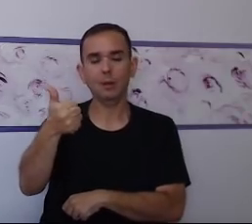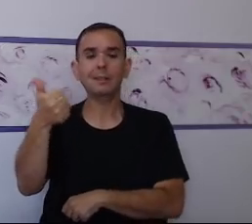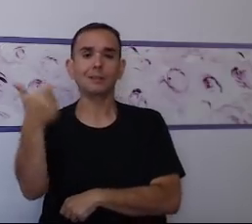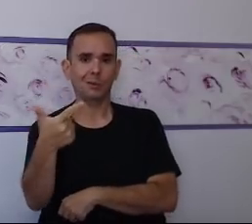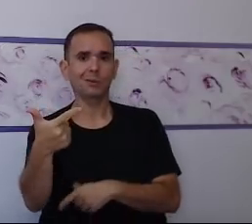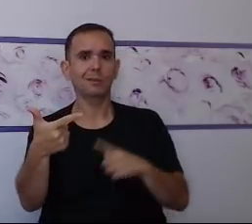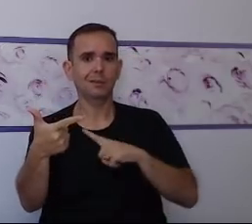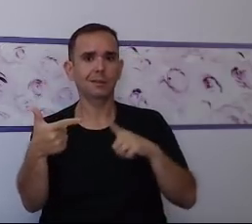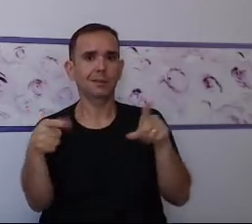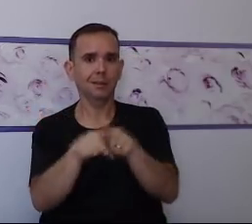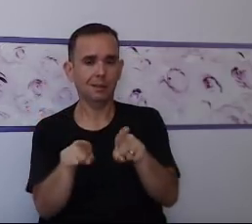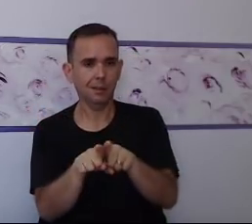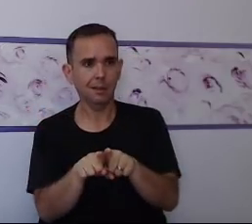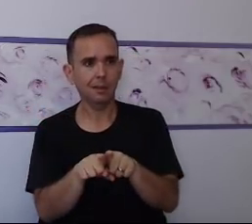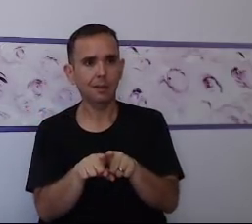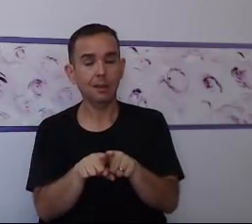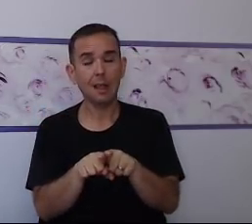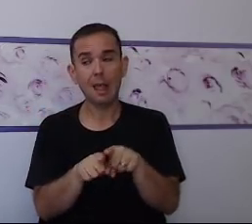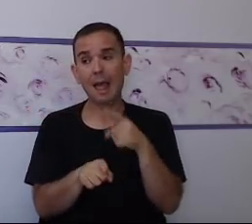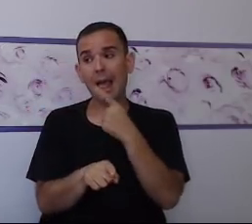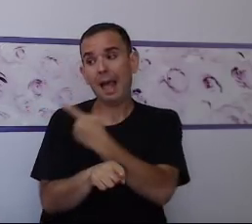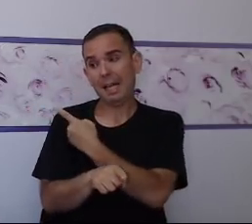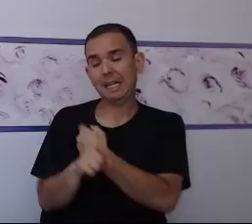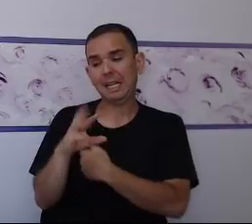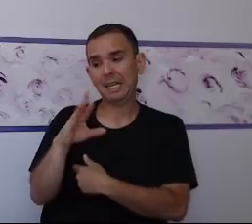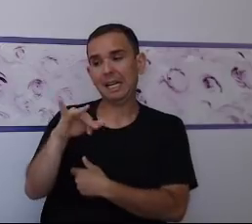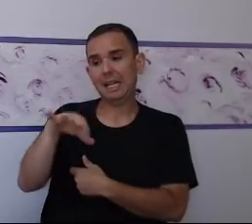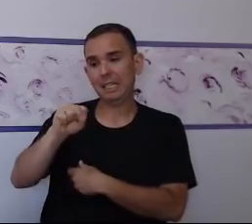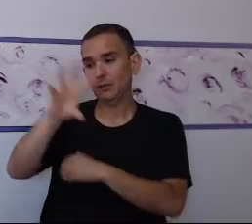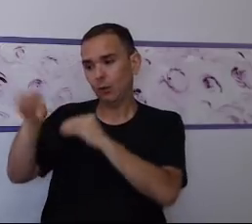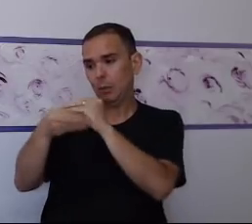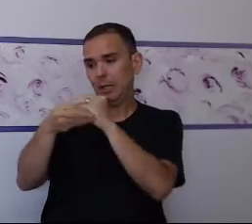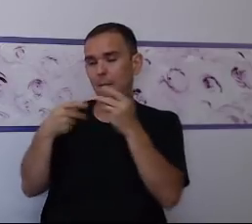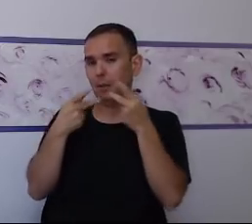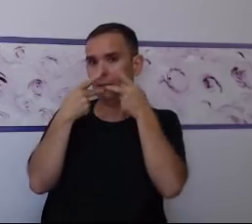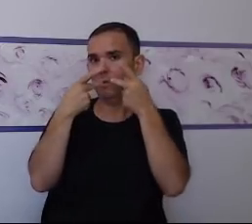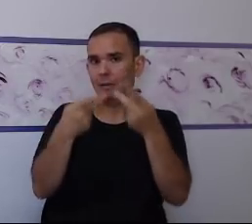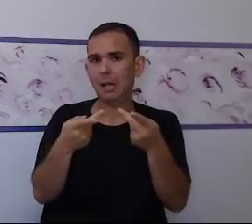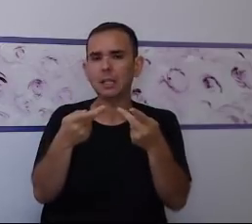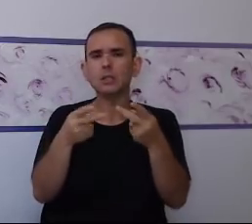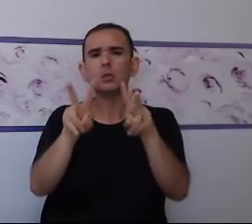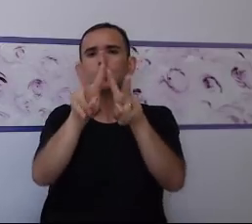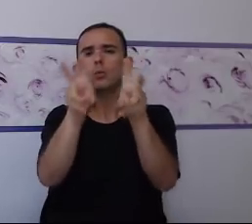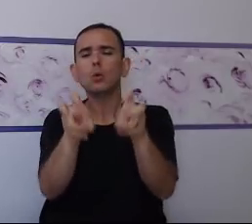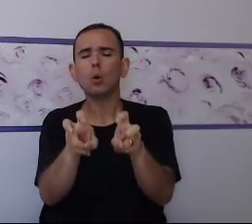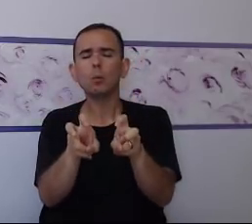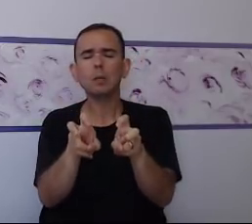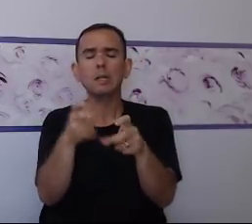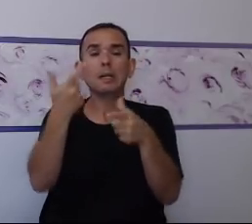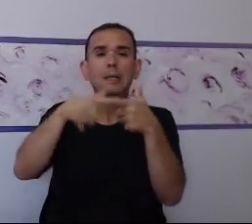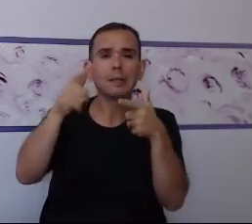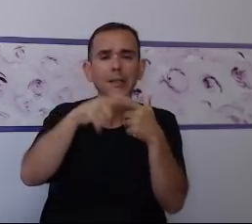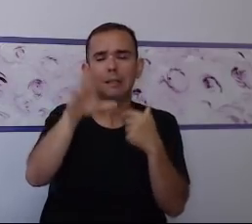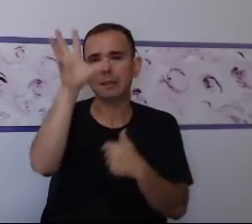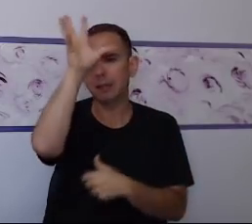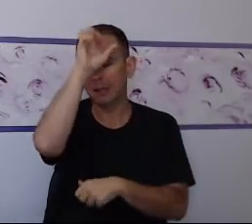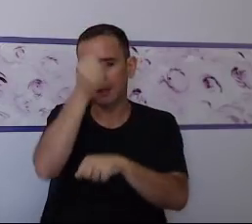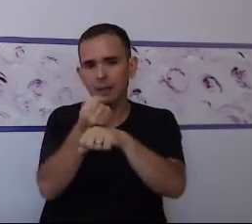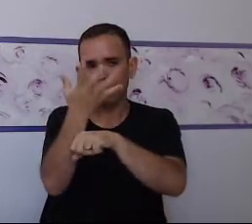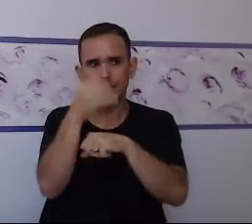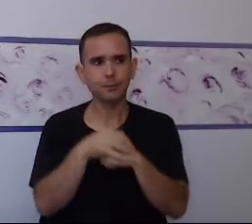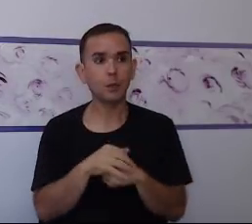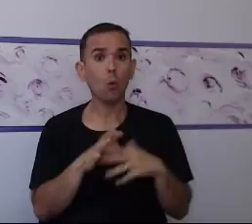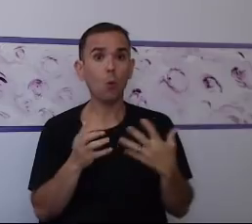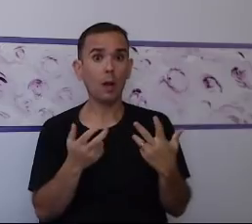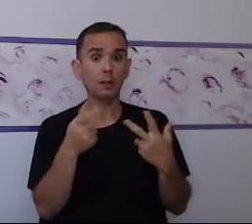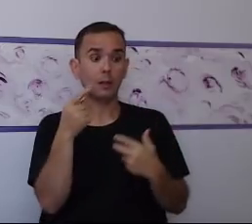Mas, a Cris vai complementar um pouquinho da minha fala sobre o distúrbio de aprendizagem, tá bom? Só um pouco. Quando a